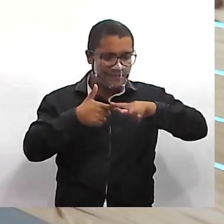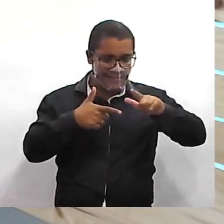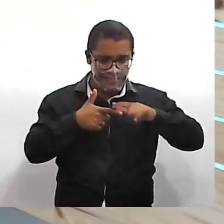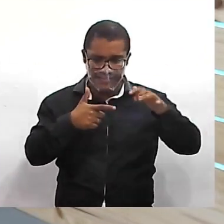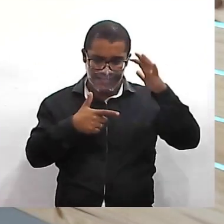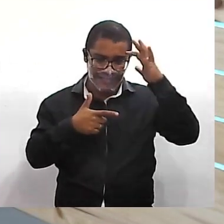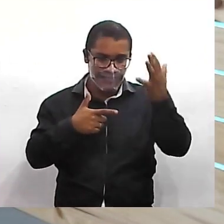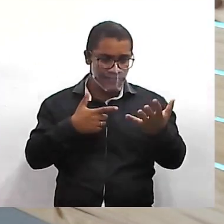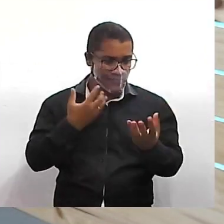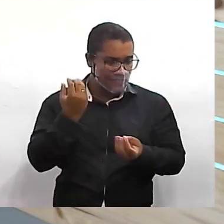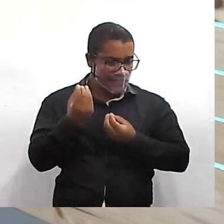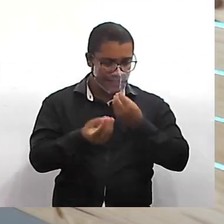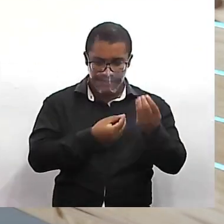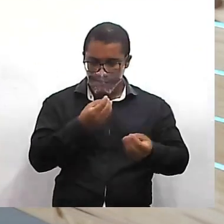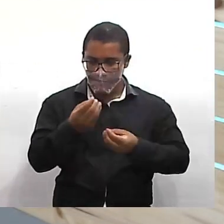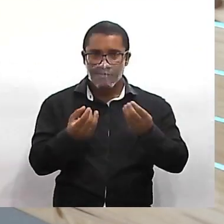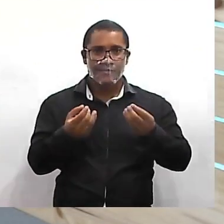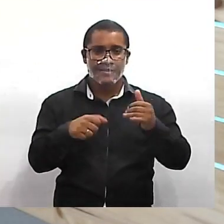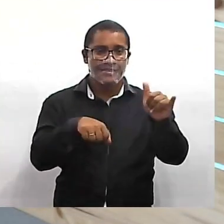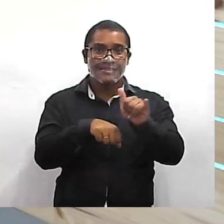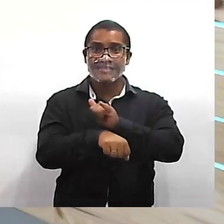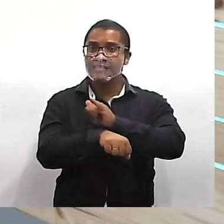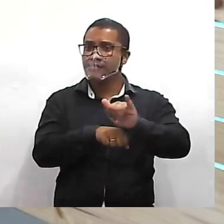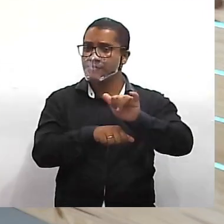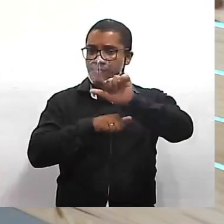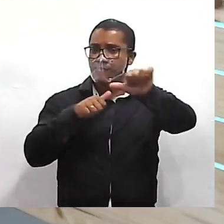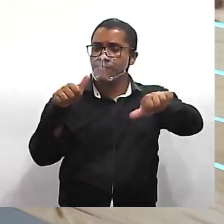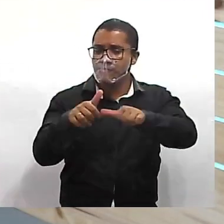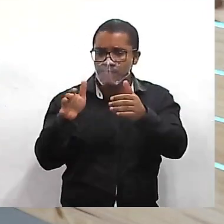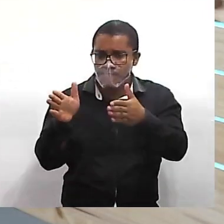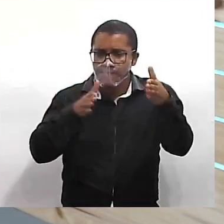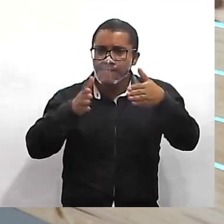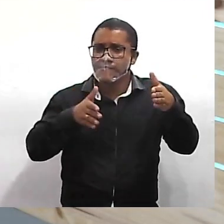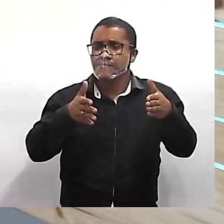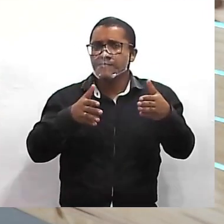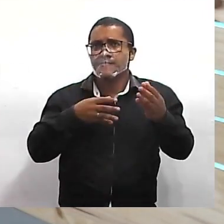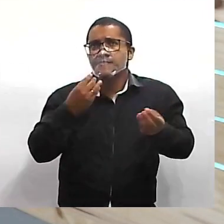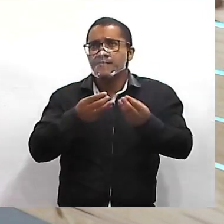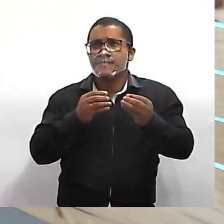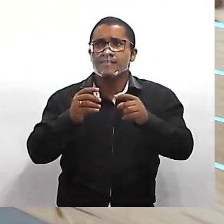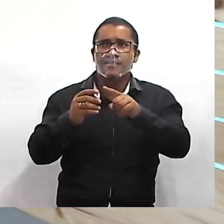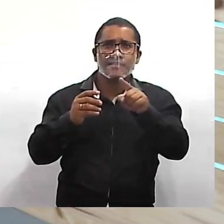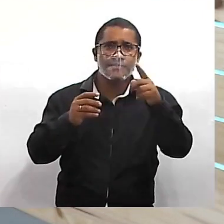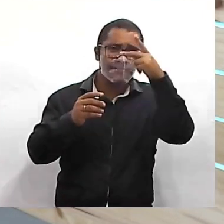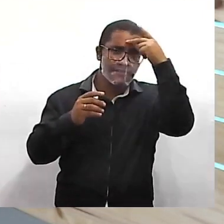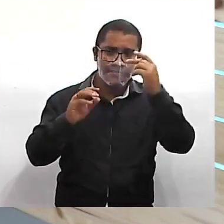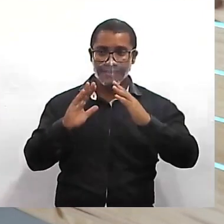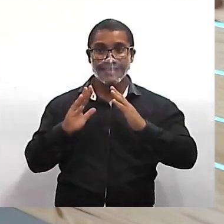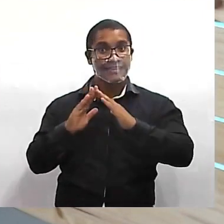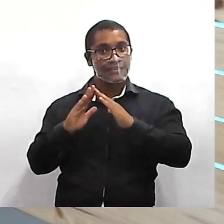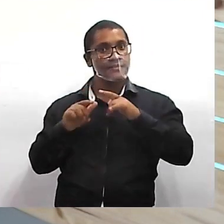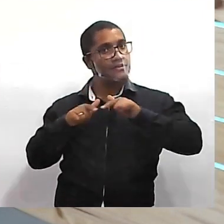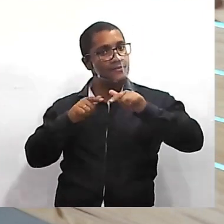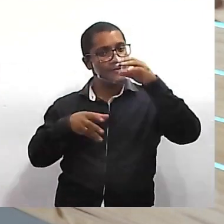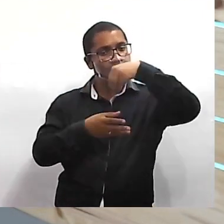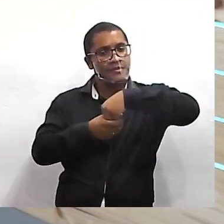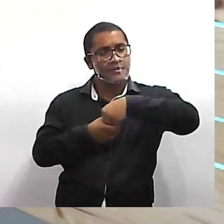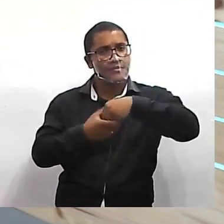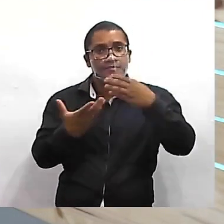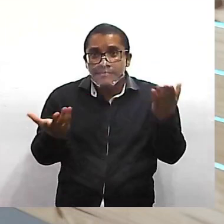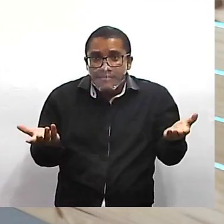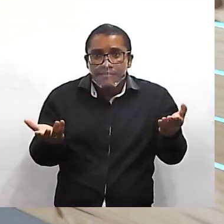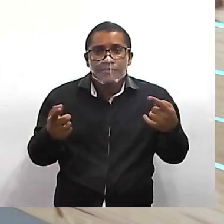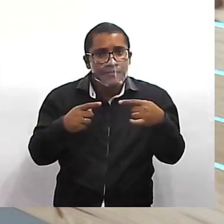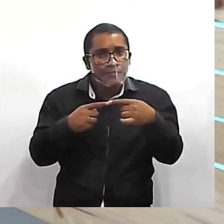desse problema? Mudar uma linha de produção, colocar as pessoas para trabalhar em home office. Então,